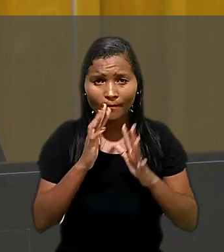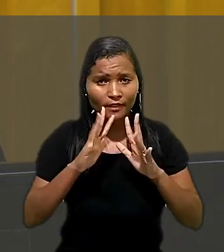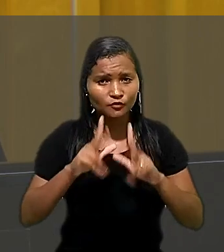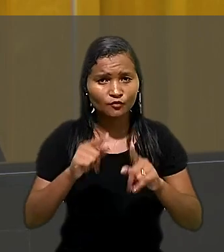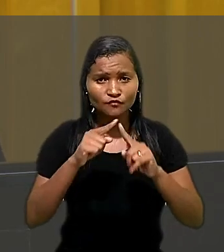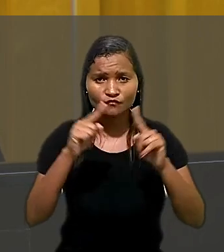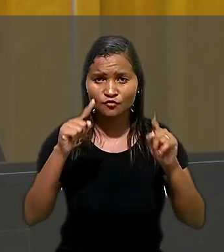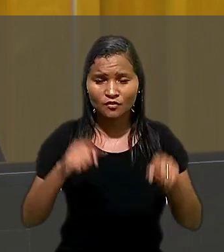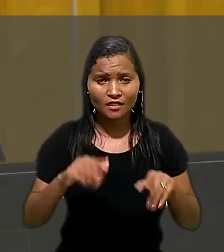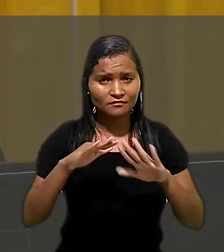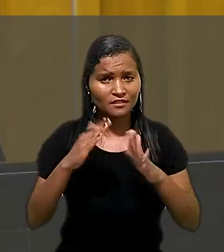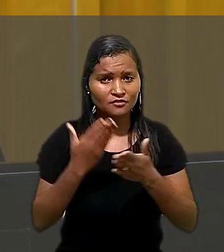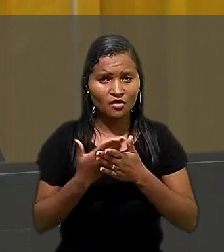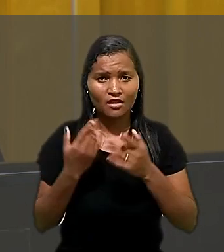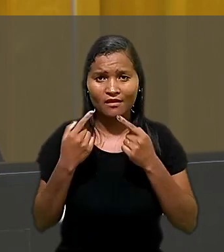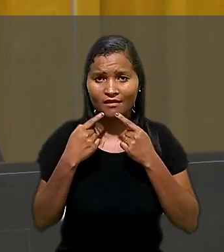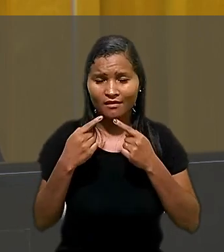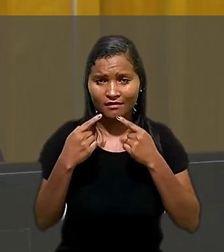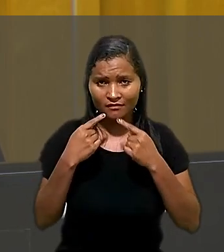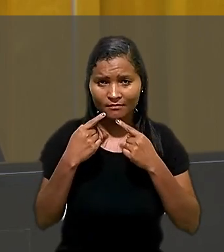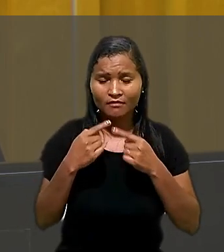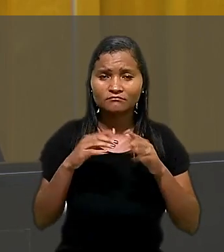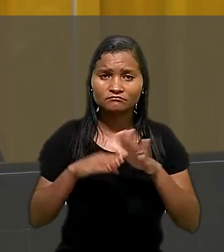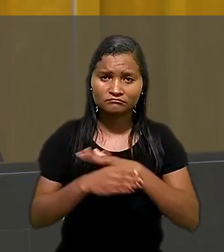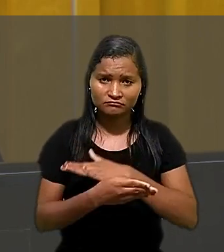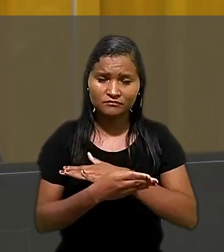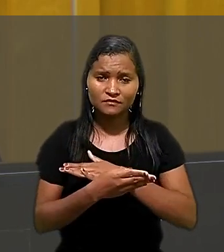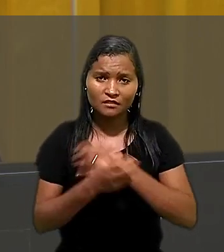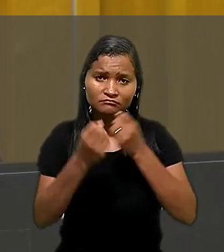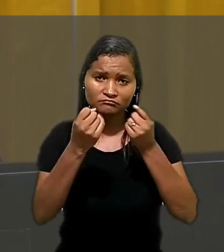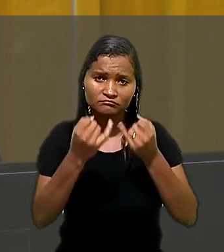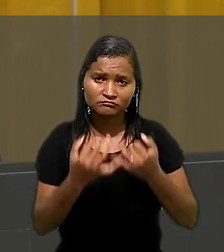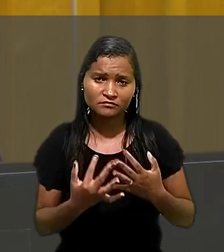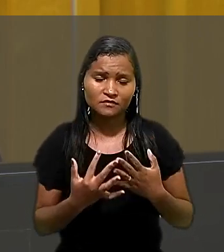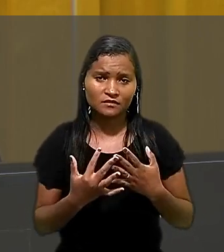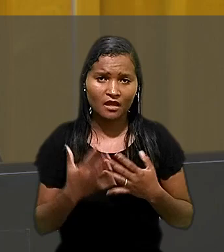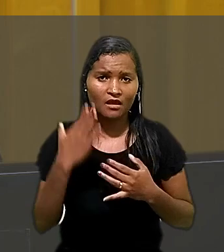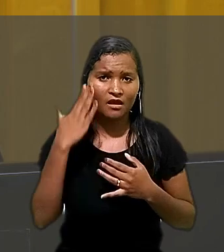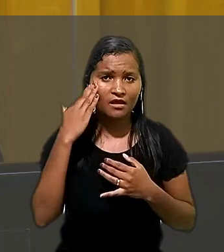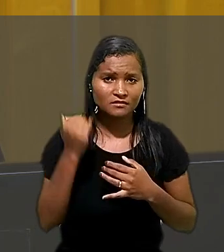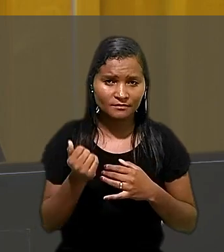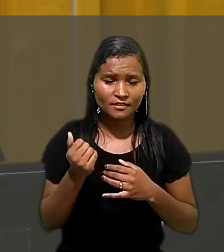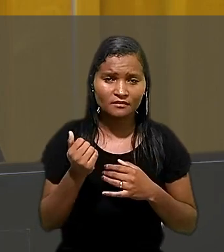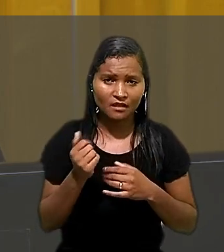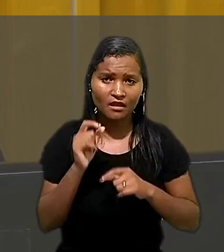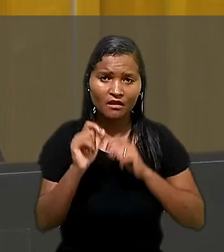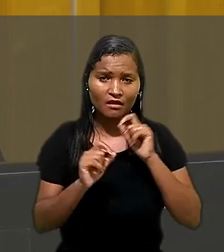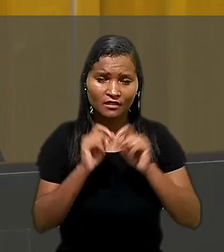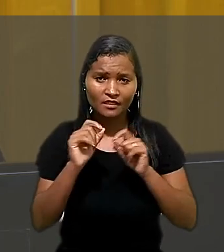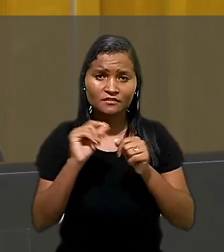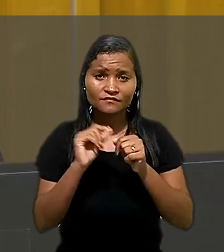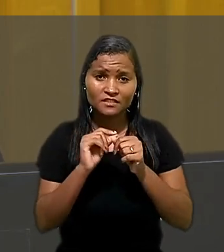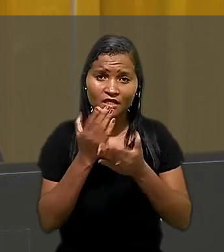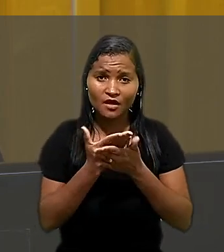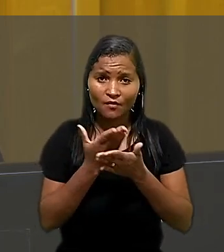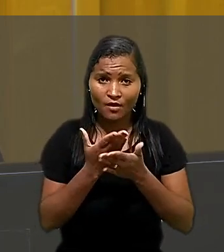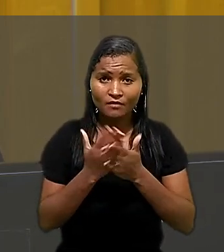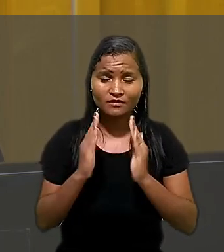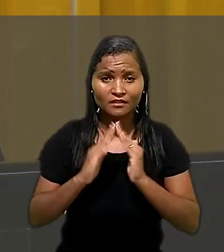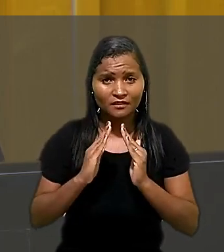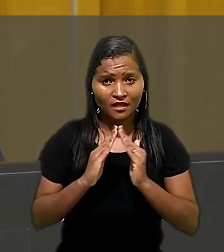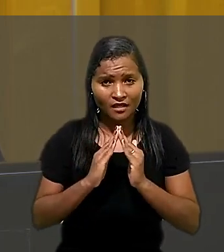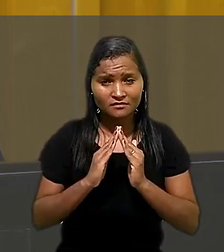para todos os empregados da escola reclamada, que se enquadram na situação descrita nos autos, a saber, aqueles que ministraram aulas em home